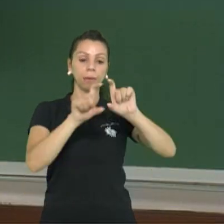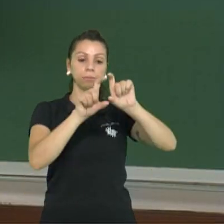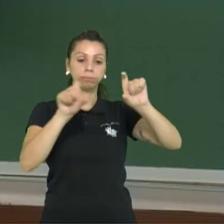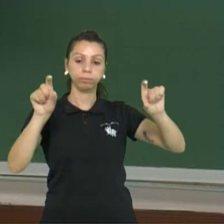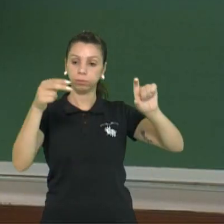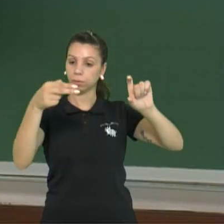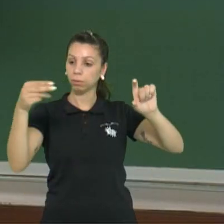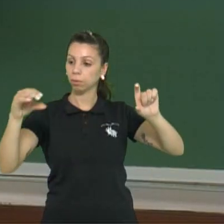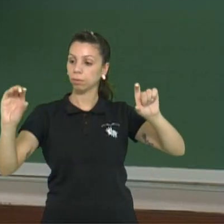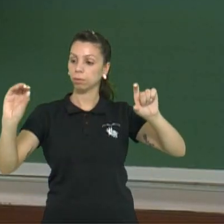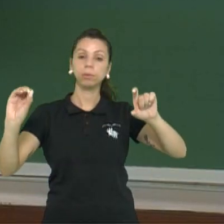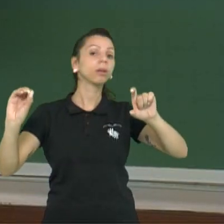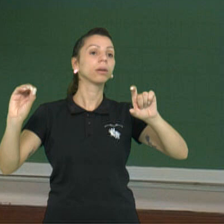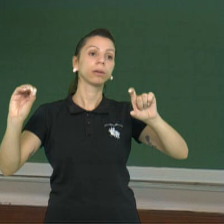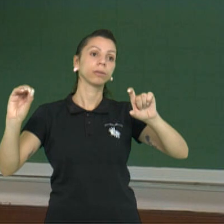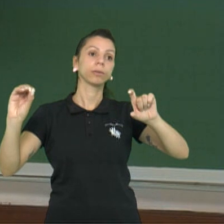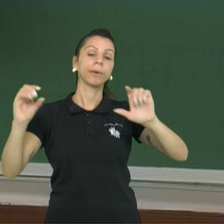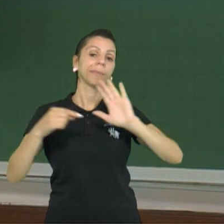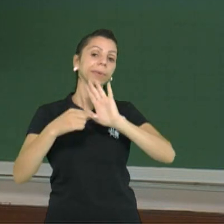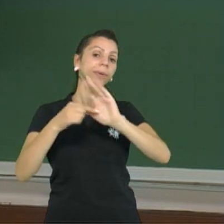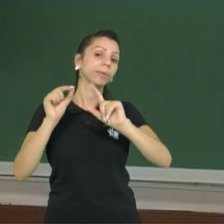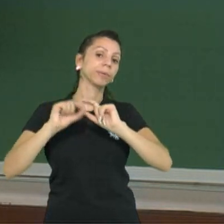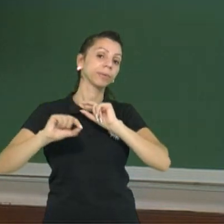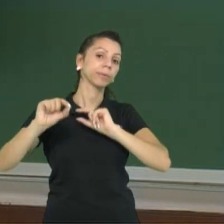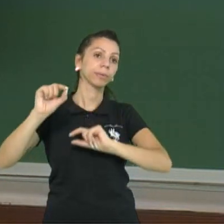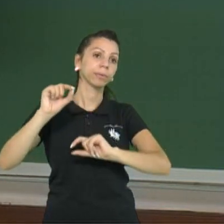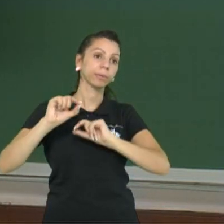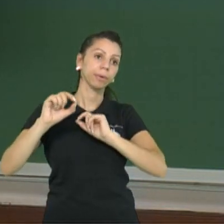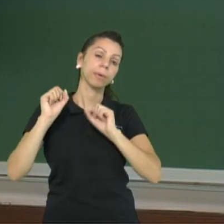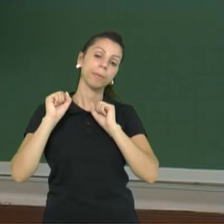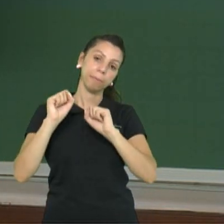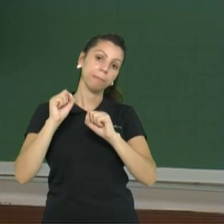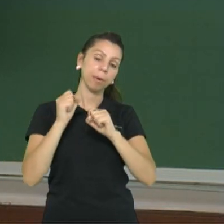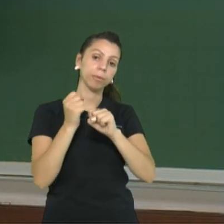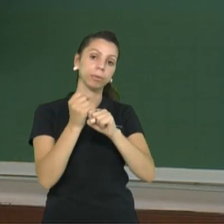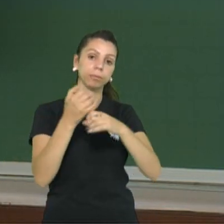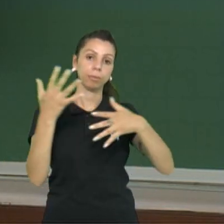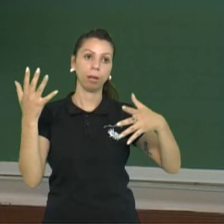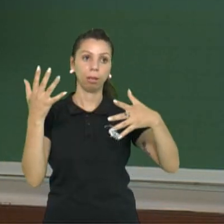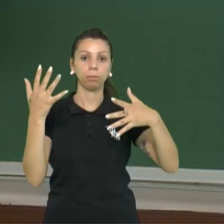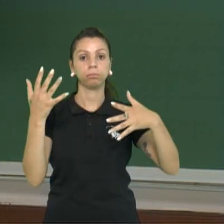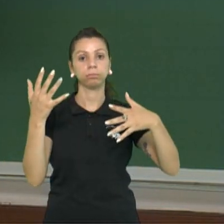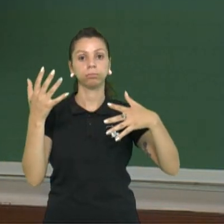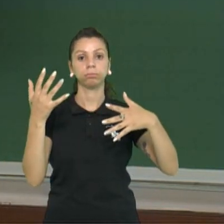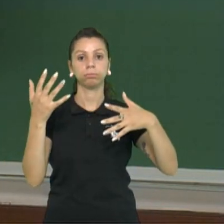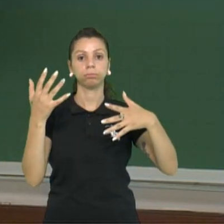que aparece para mim ali, ó? Posso fatorar, né?